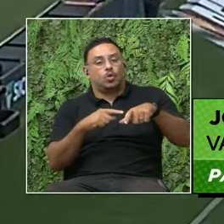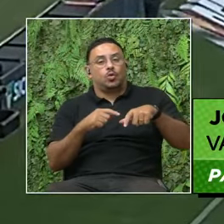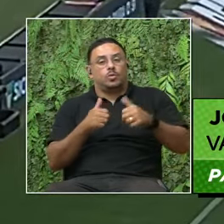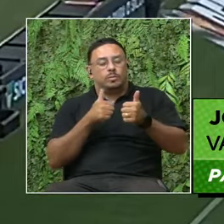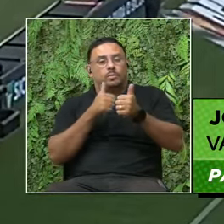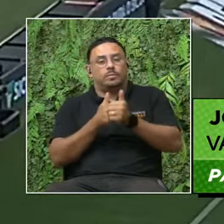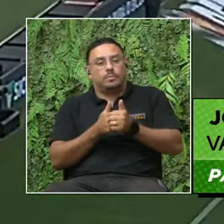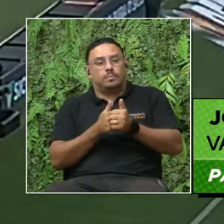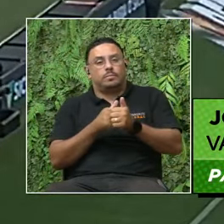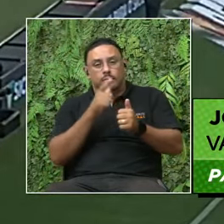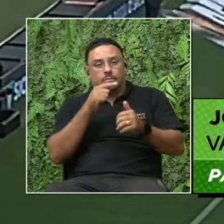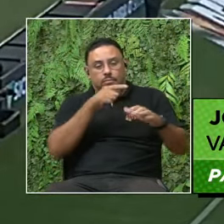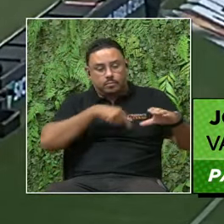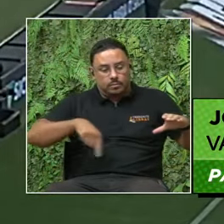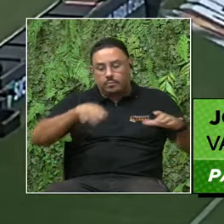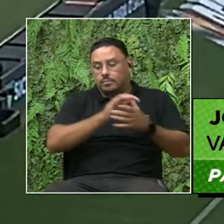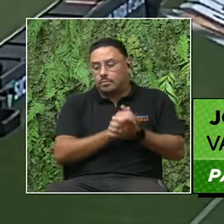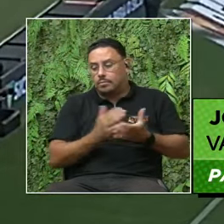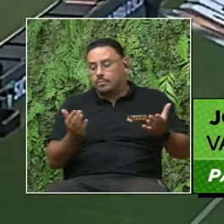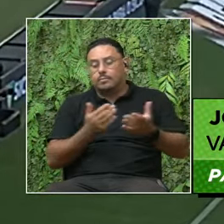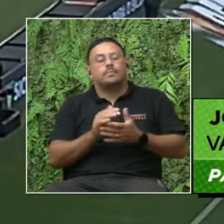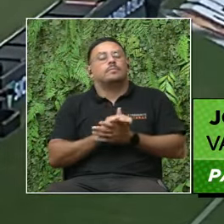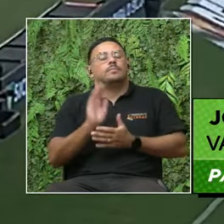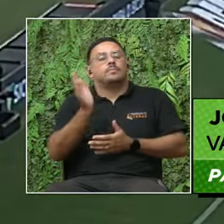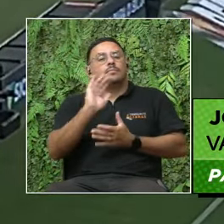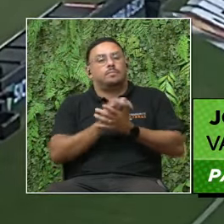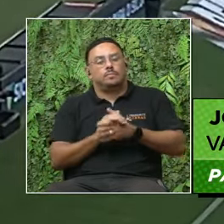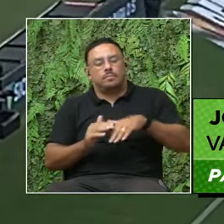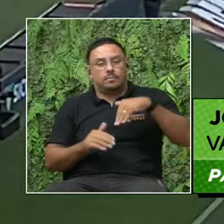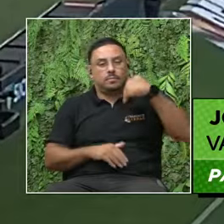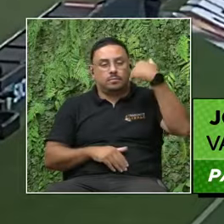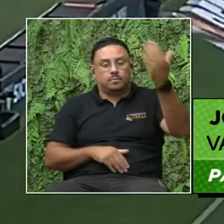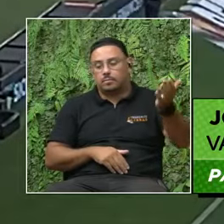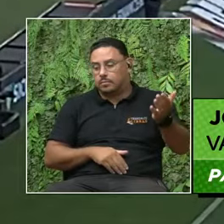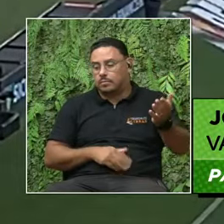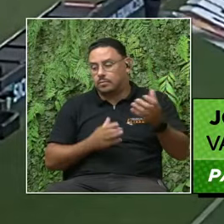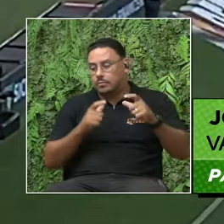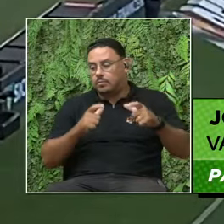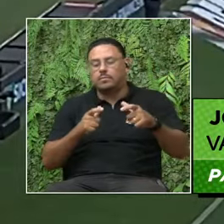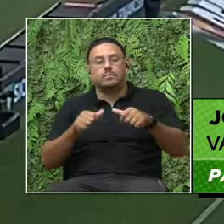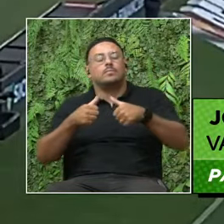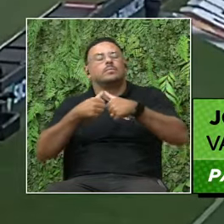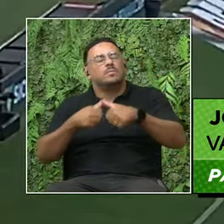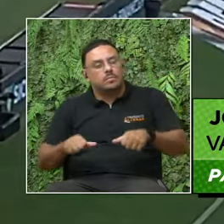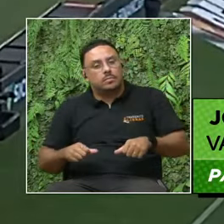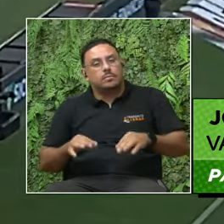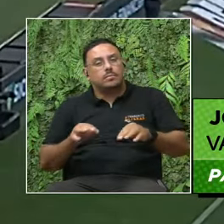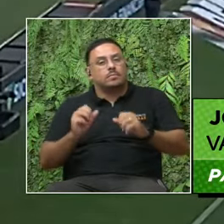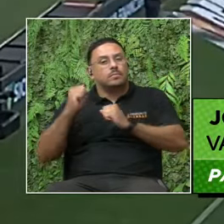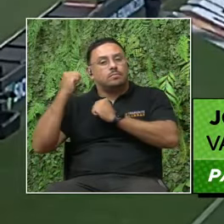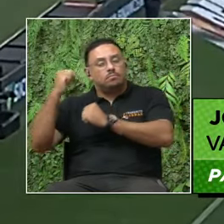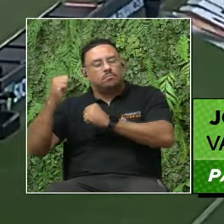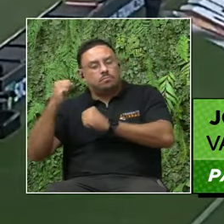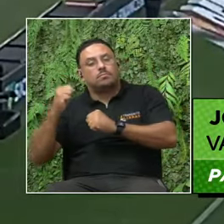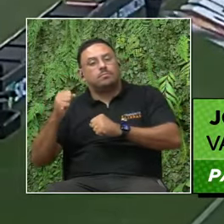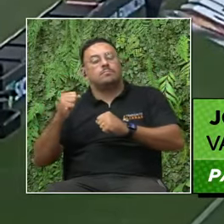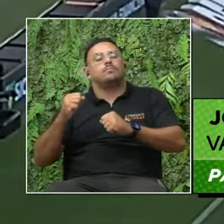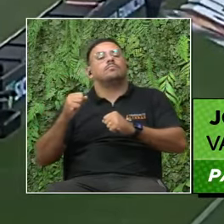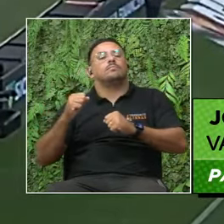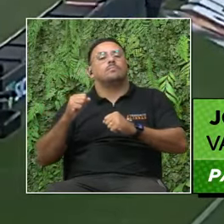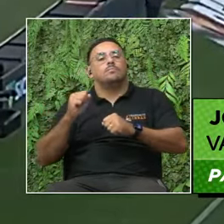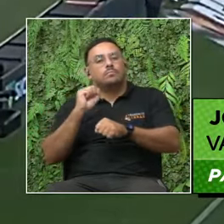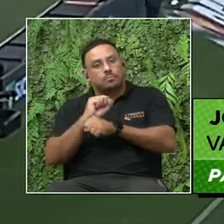Lagoa da Pampulha agora o Marcelo vai se dirigir lá pro outro lado pro lado onde fica a torcida organizada do Cruzeiro né A Máfia Azul que tá